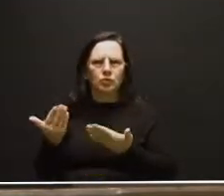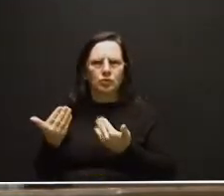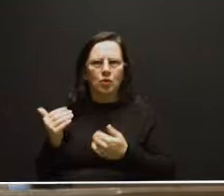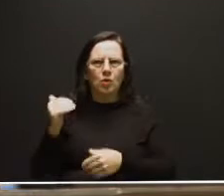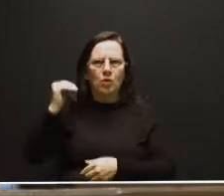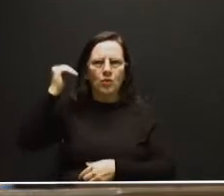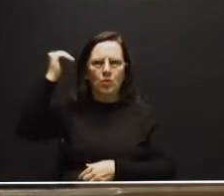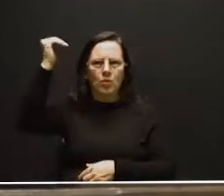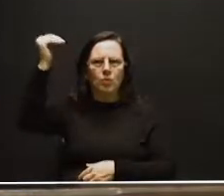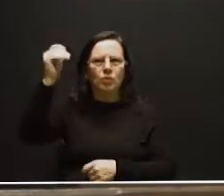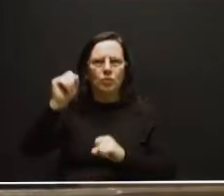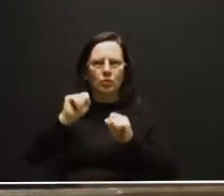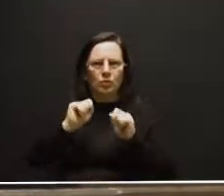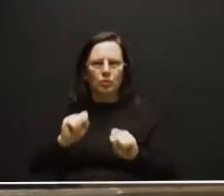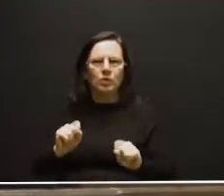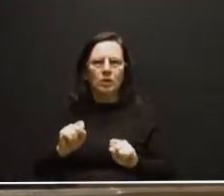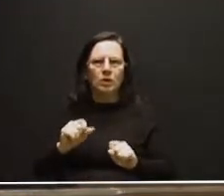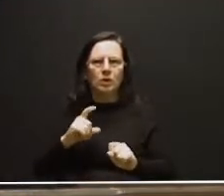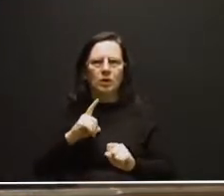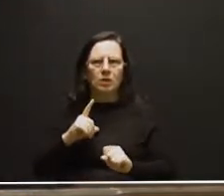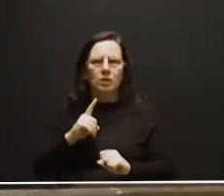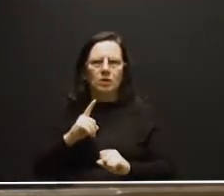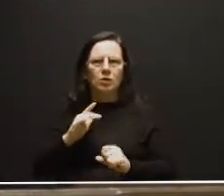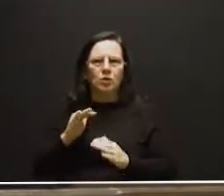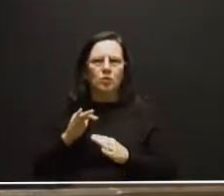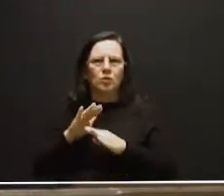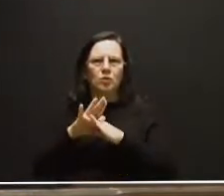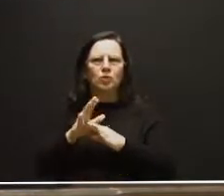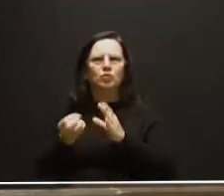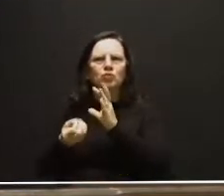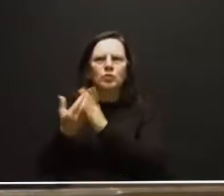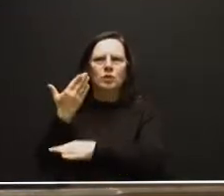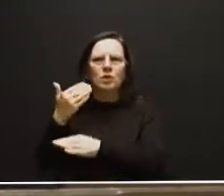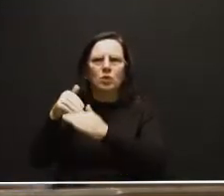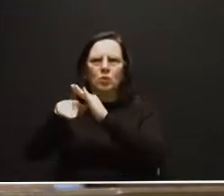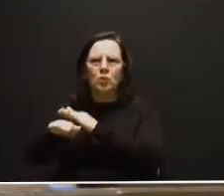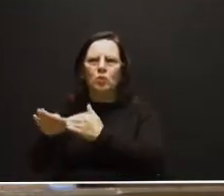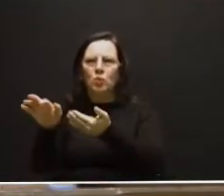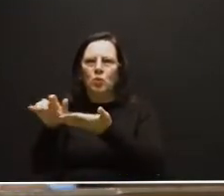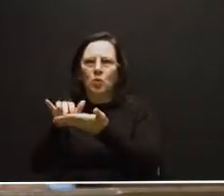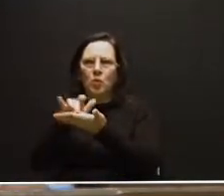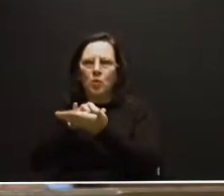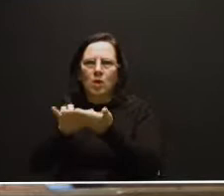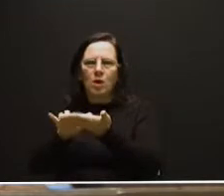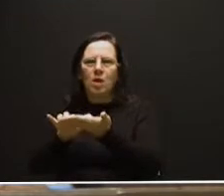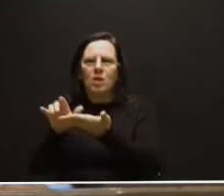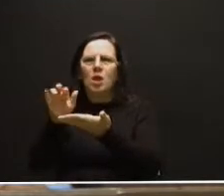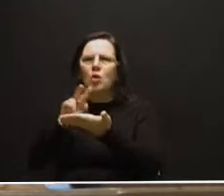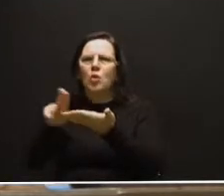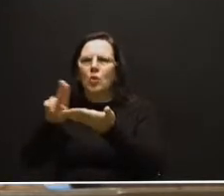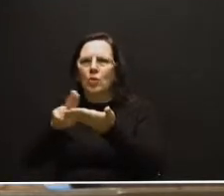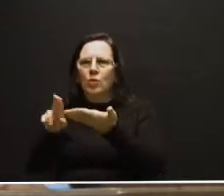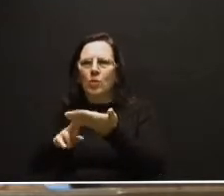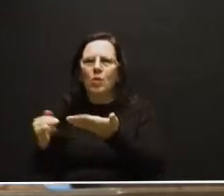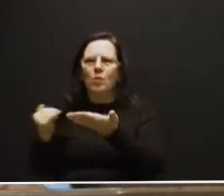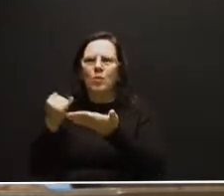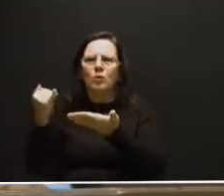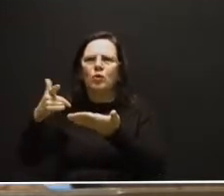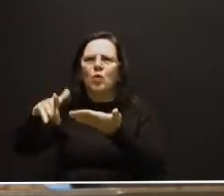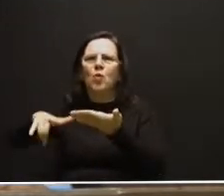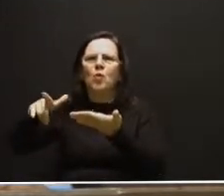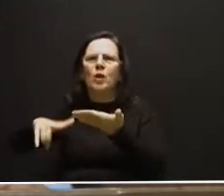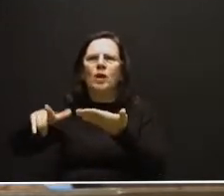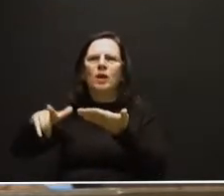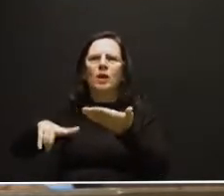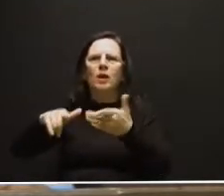ele possa ter um mecanismo que seja criado um banco de dados onde em qualquer lugar que ele